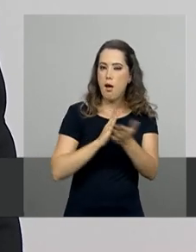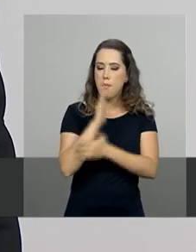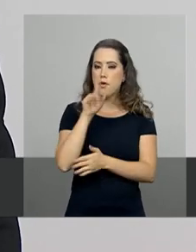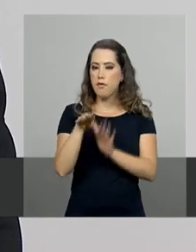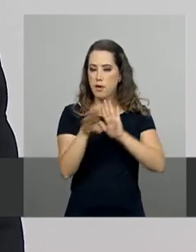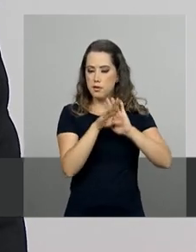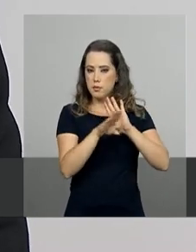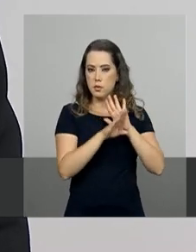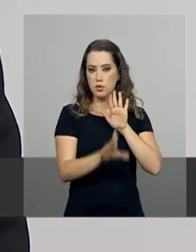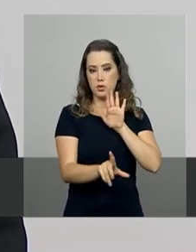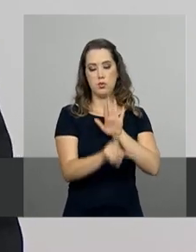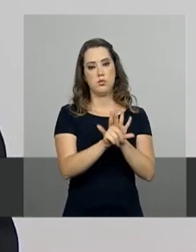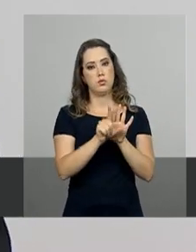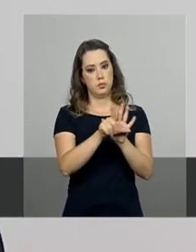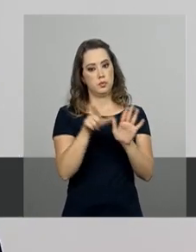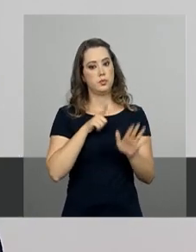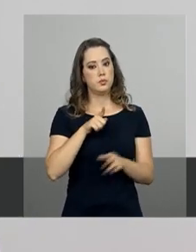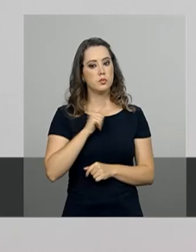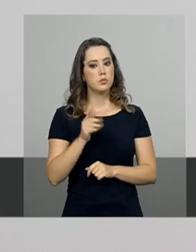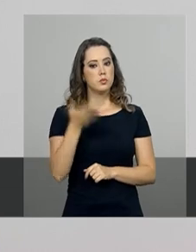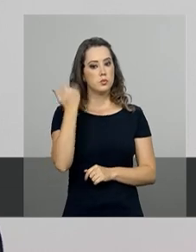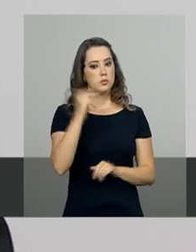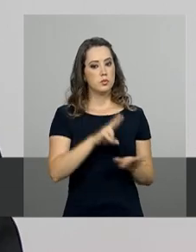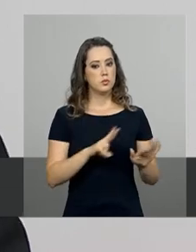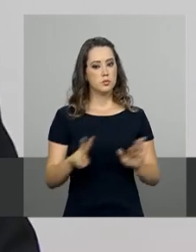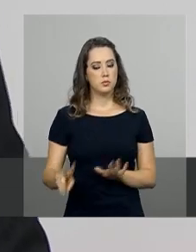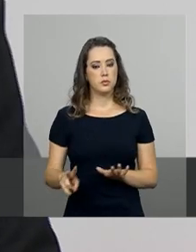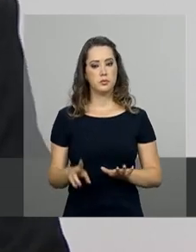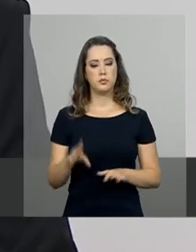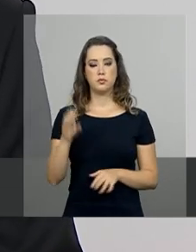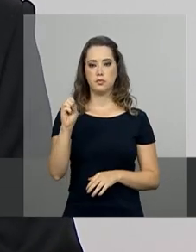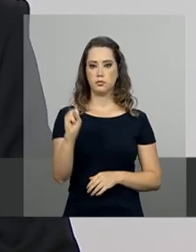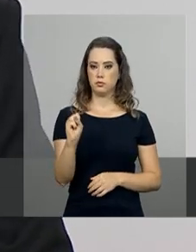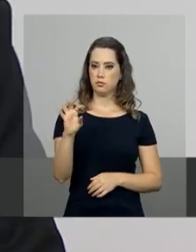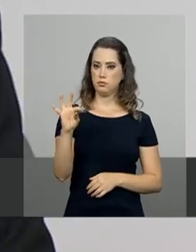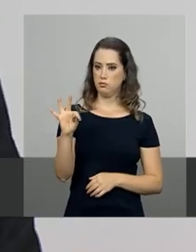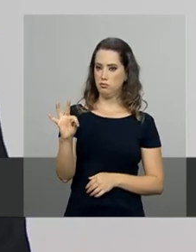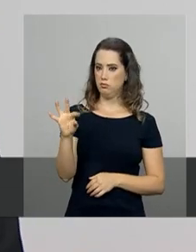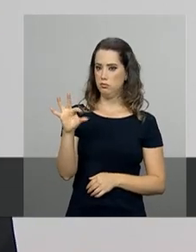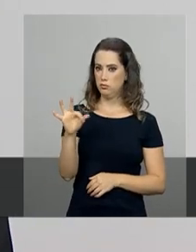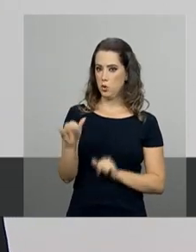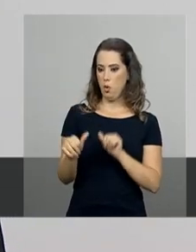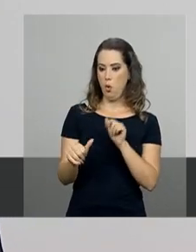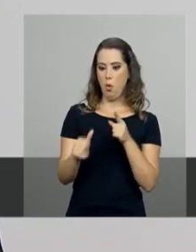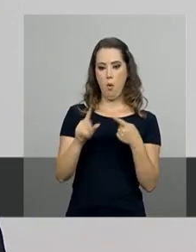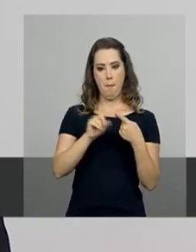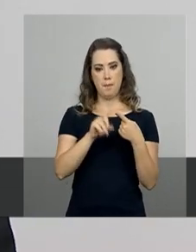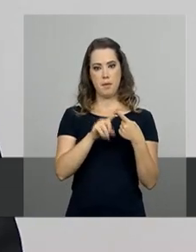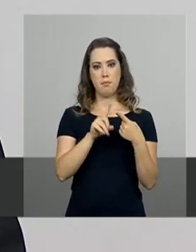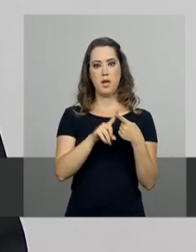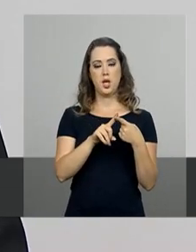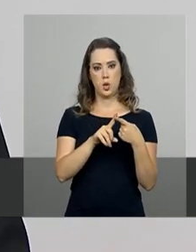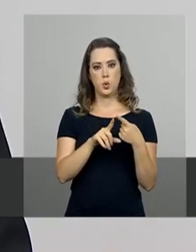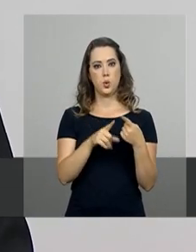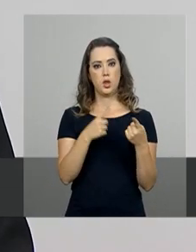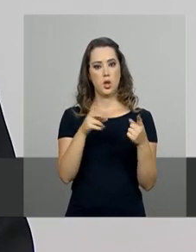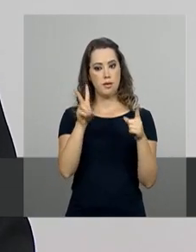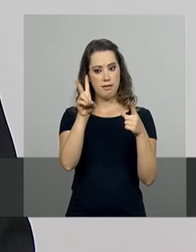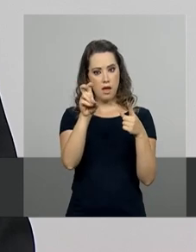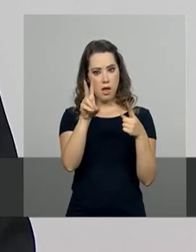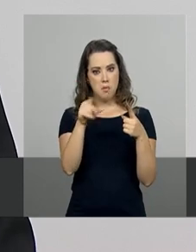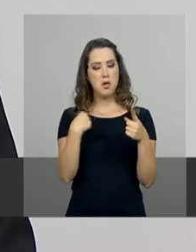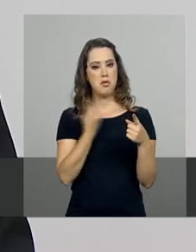projeto tivemos a semana passada no supremo tribunal federal no primeiro item de pauta da minha presidência